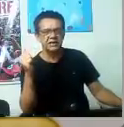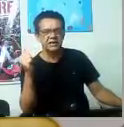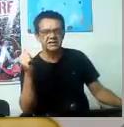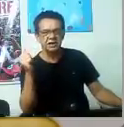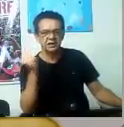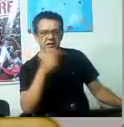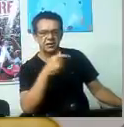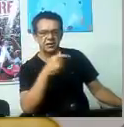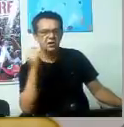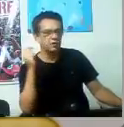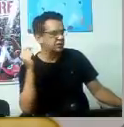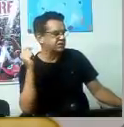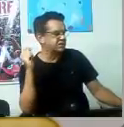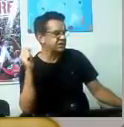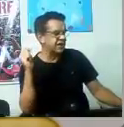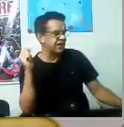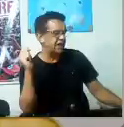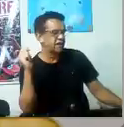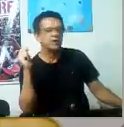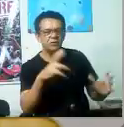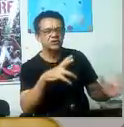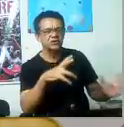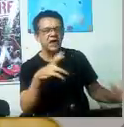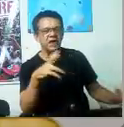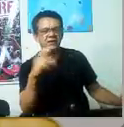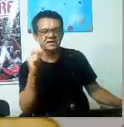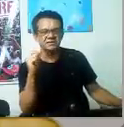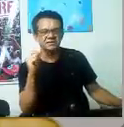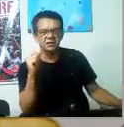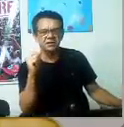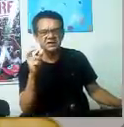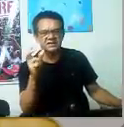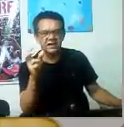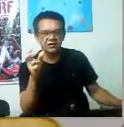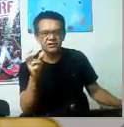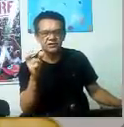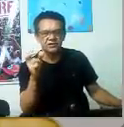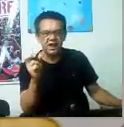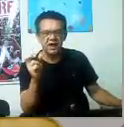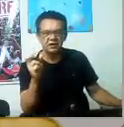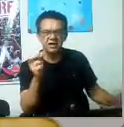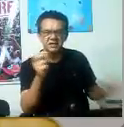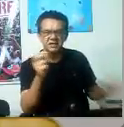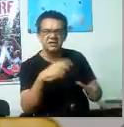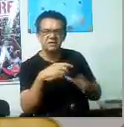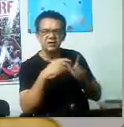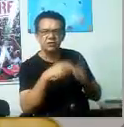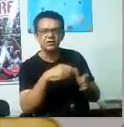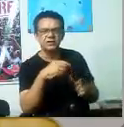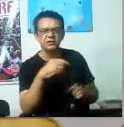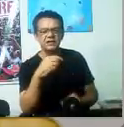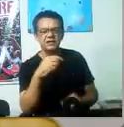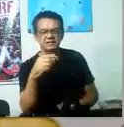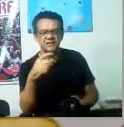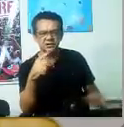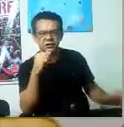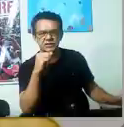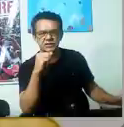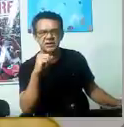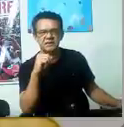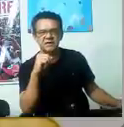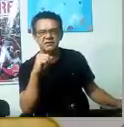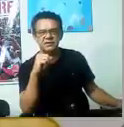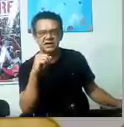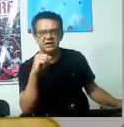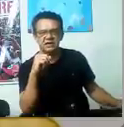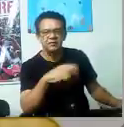por democracia Olha o que nós temos em tela, Bolsonaro nas mãos de Celso de Mello Antes de irmos ao conteúdo desse vídeo,